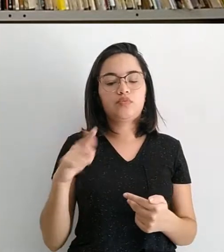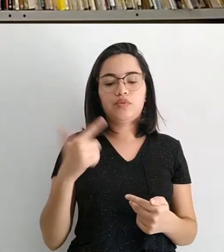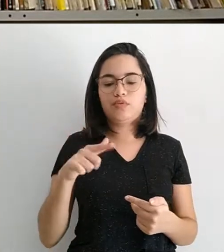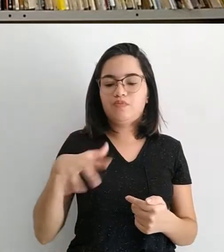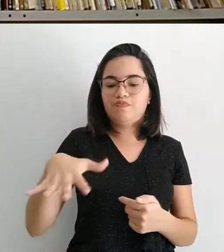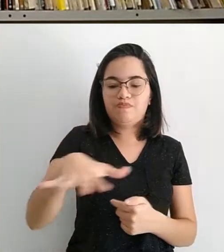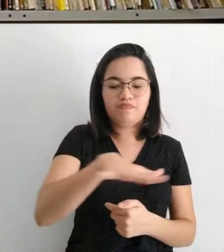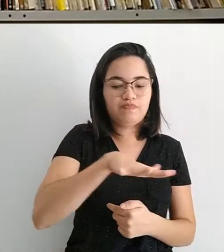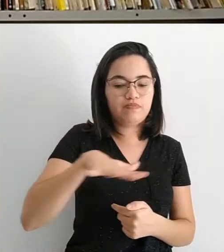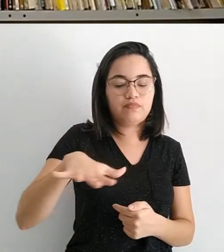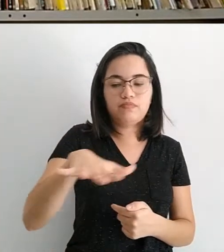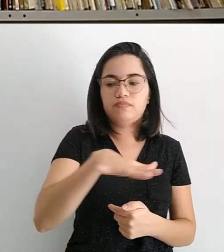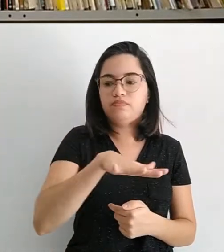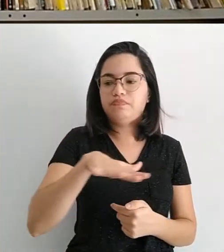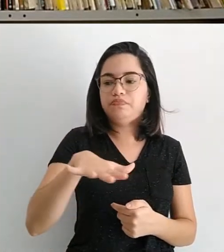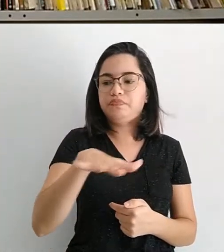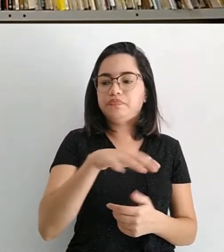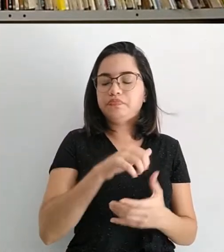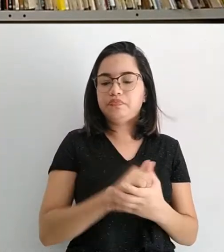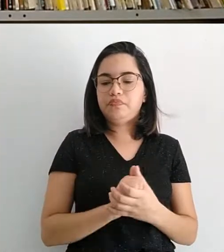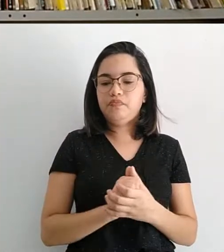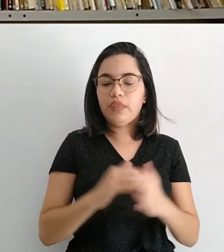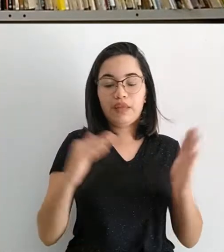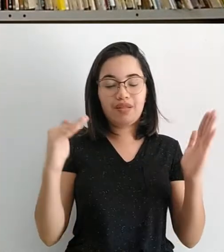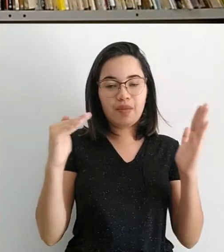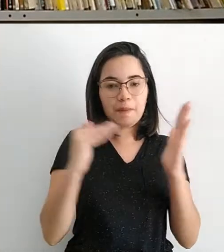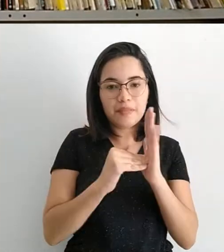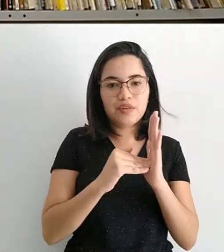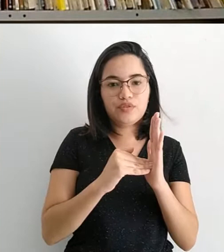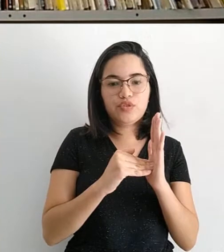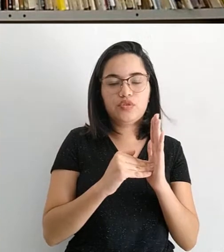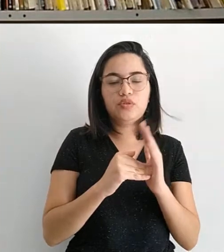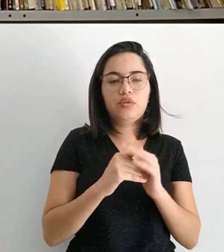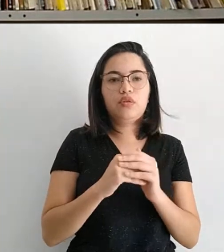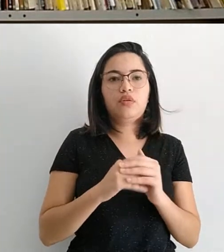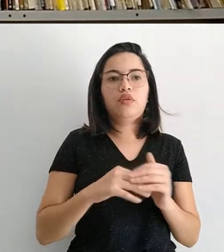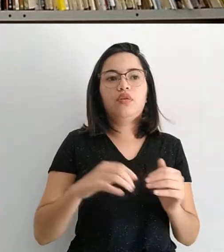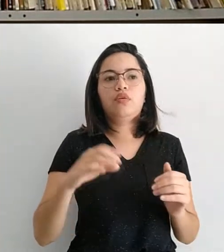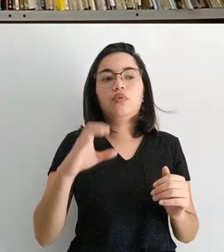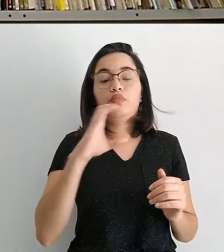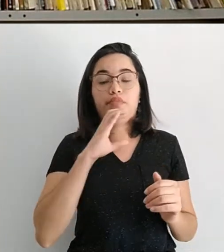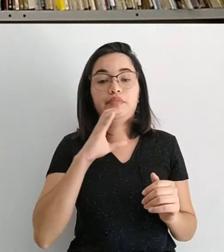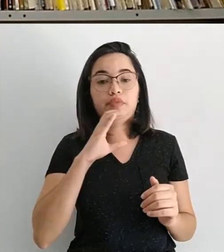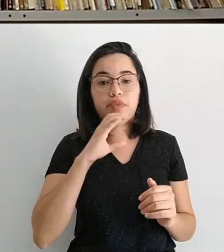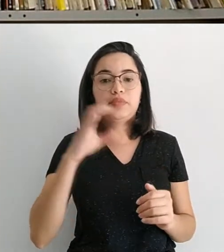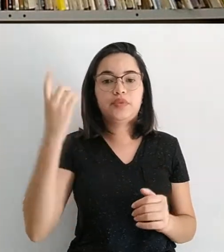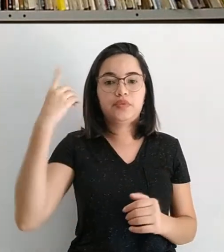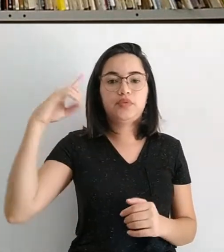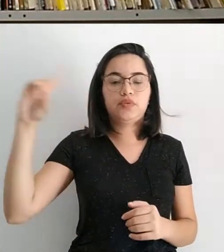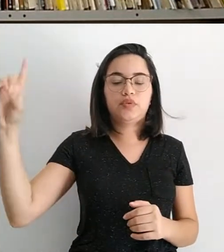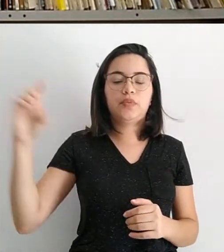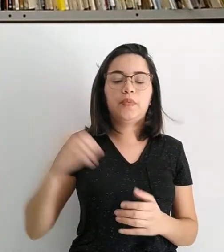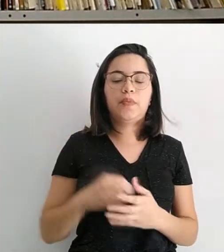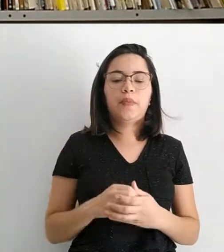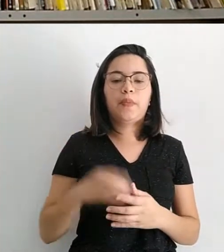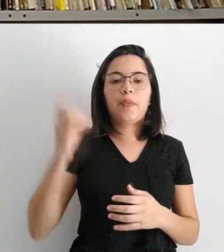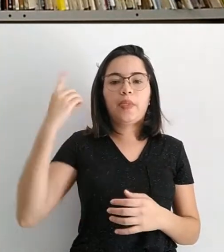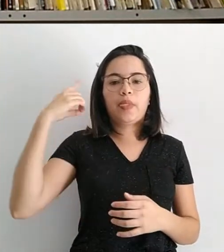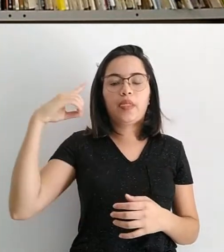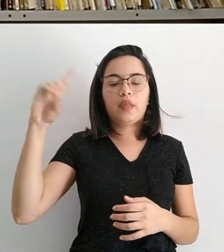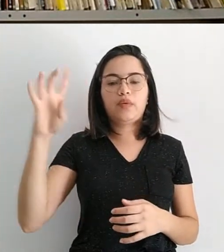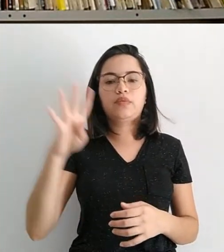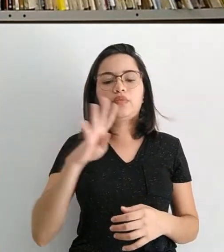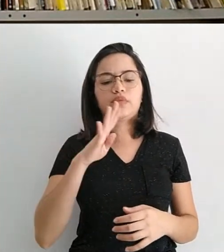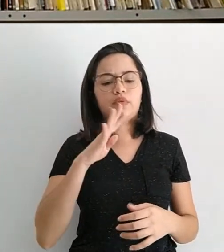nenhum espaço que limite esse conhecimento de Deus. Deus